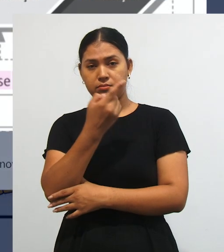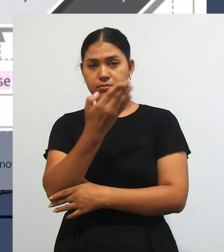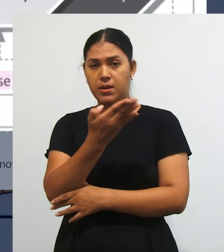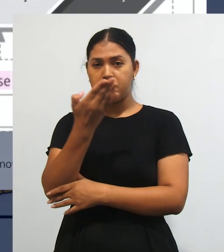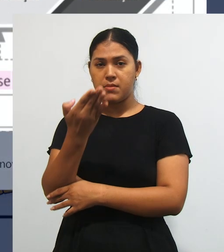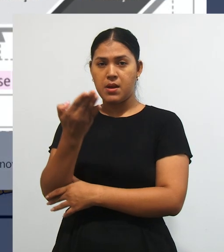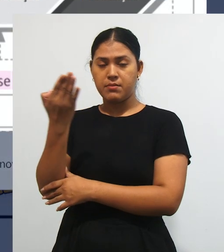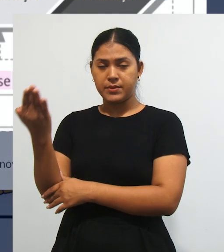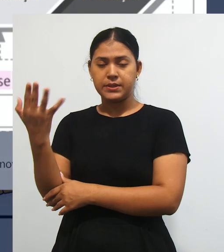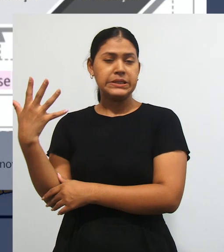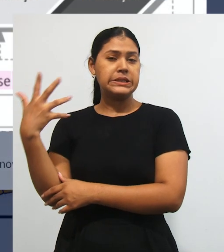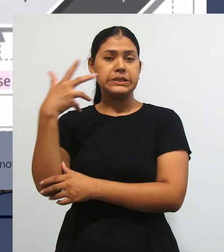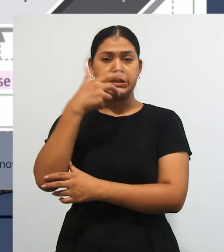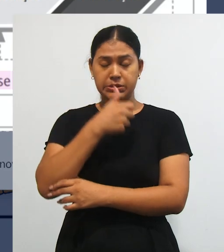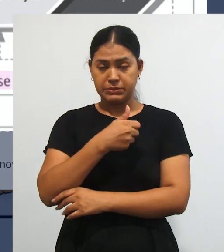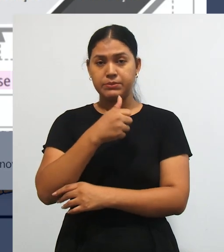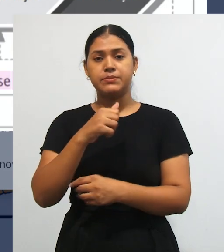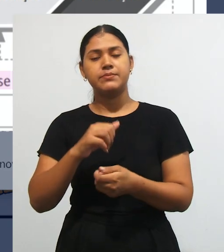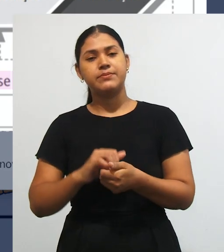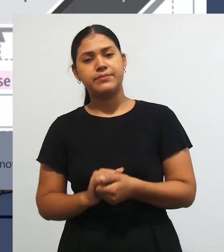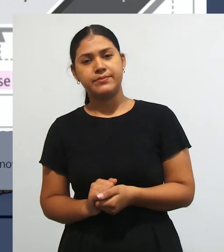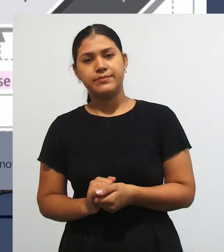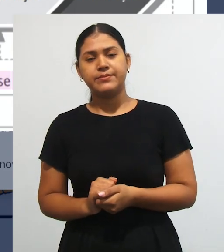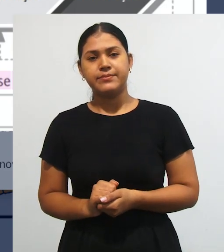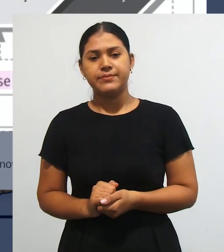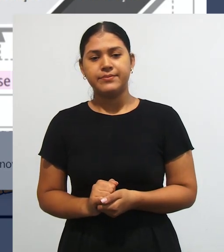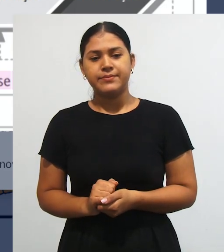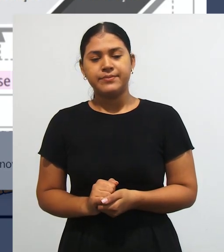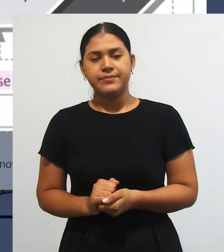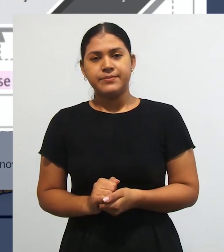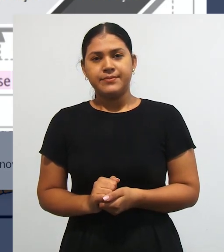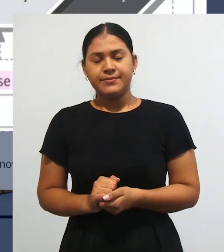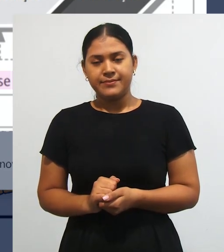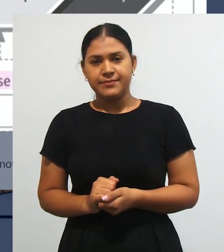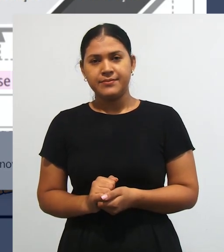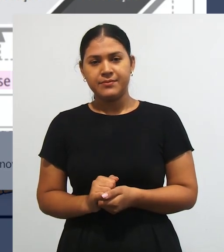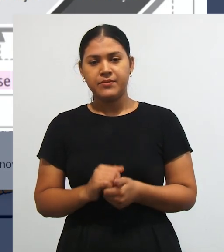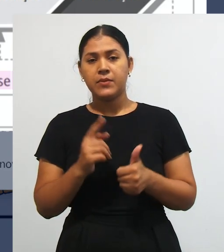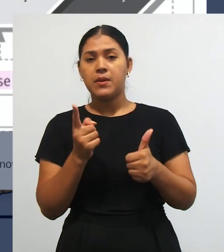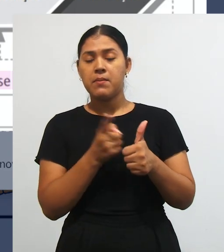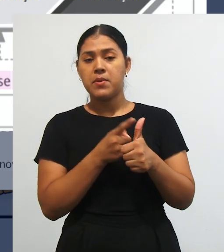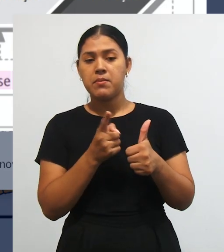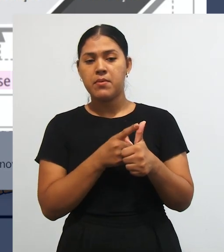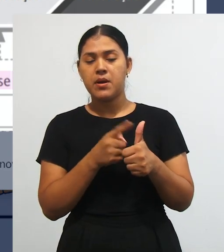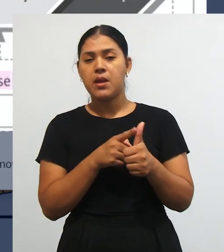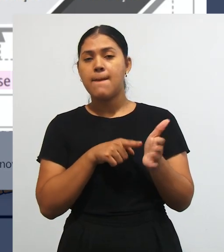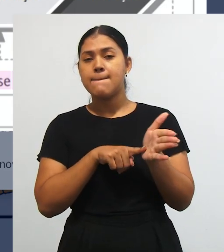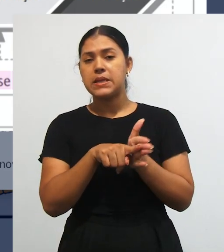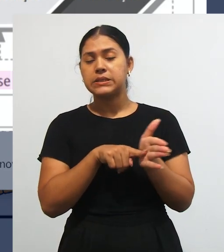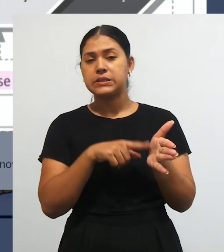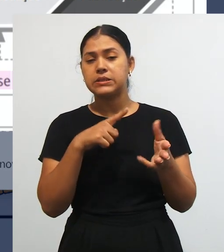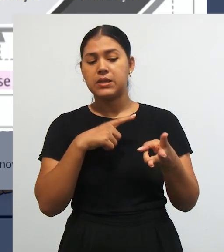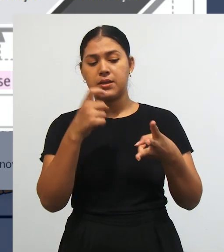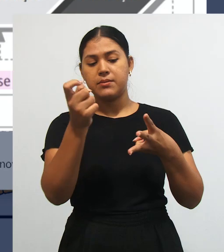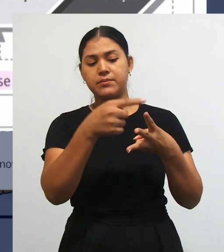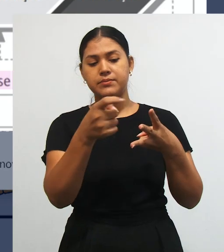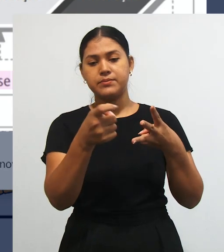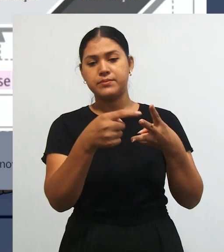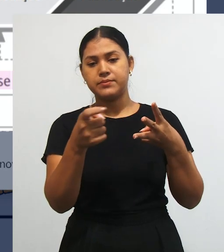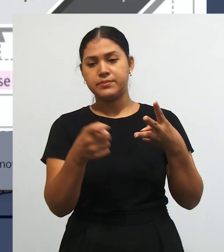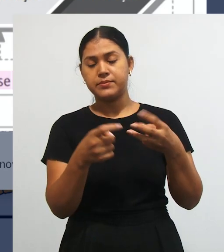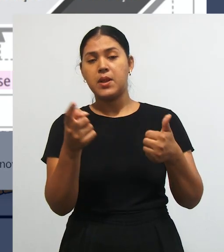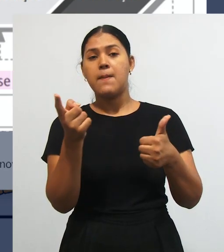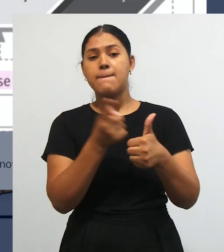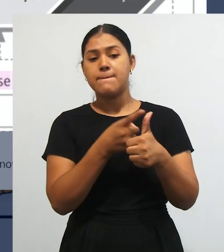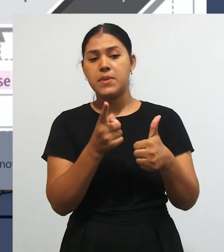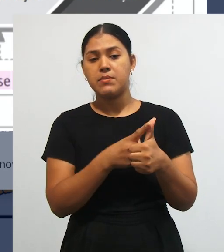do Desord. Ai, que lindo, olha só. Então, o que acontece? A pesquisa, ela tem basicamente 3 fases. A